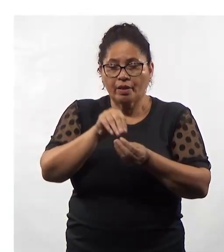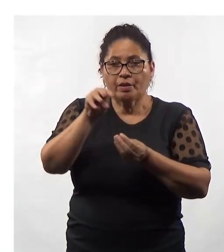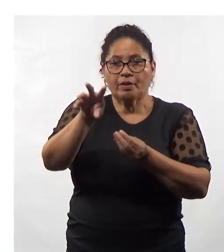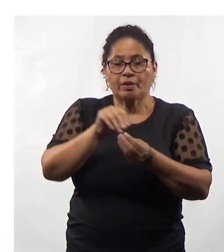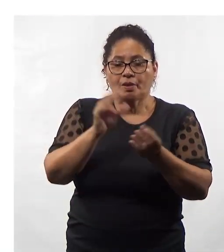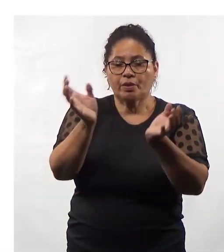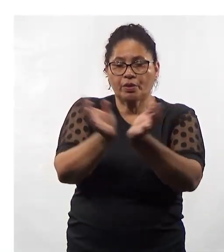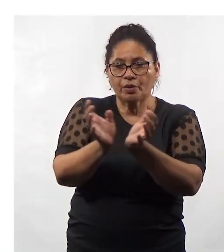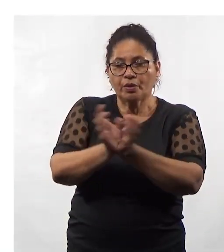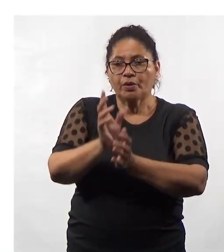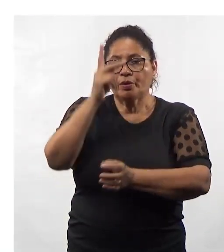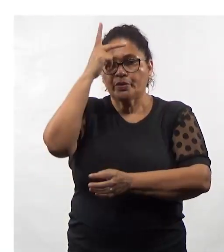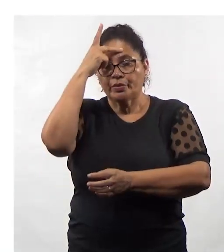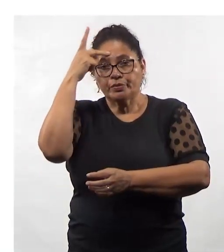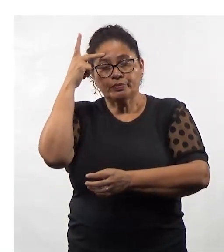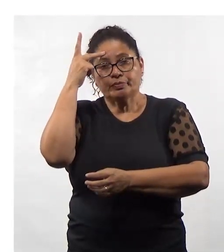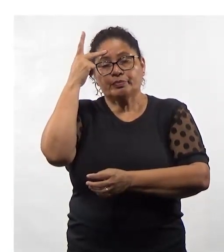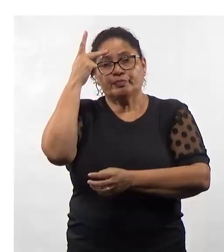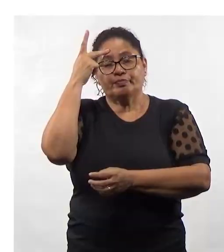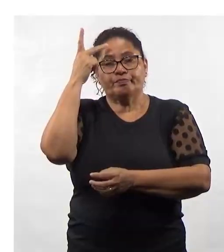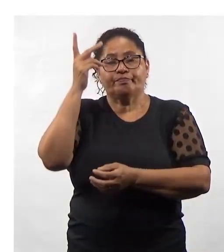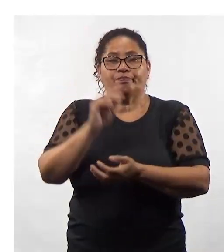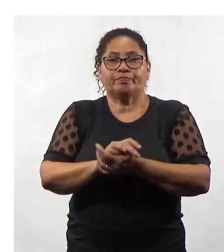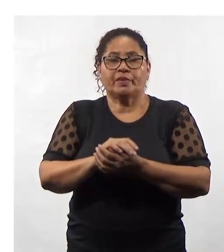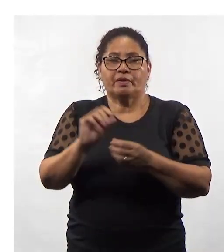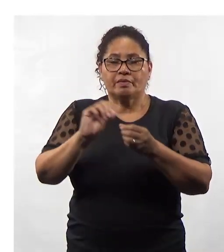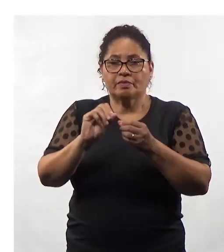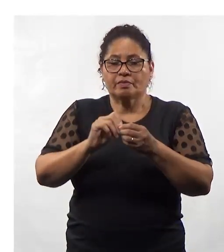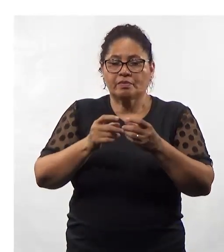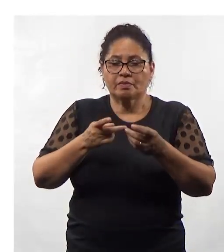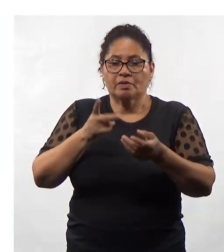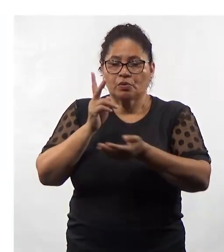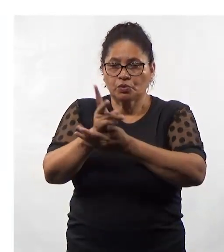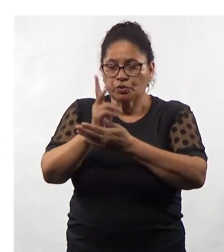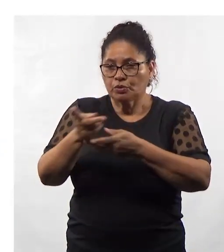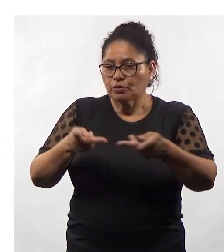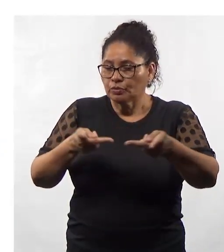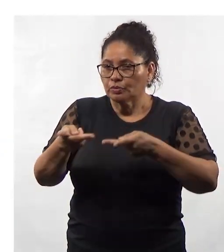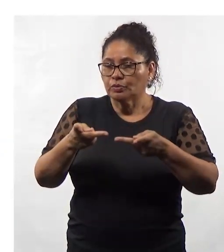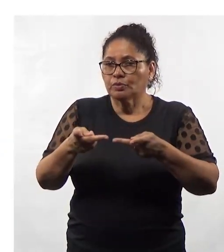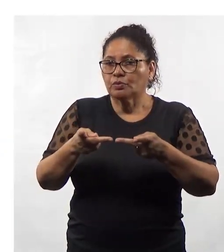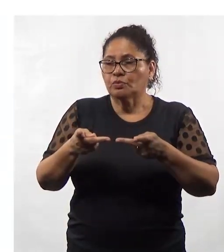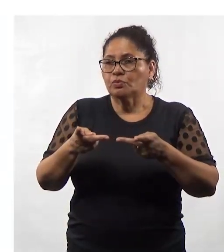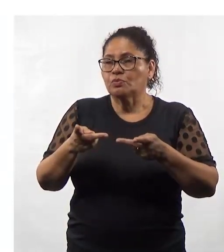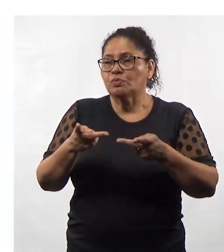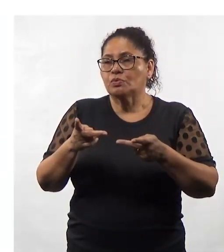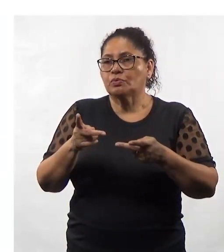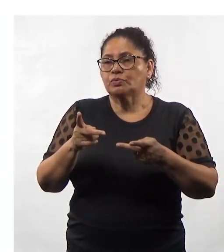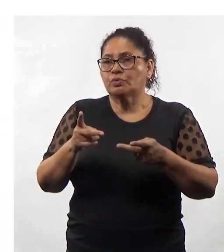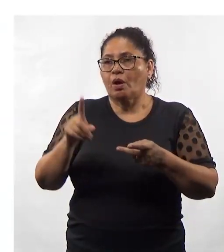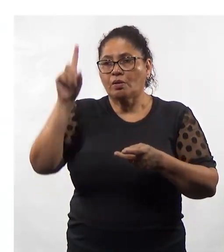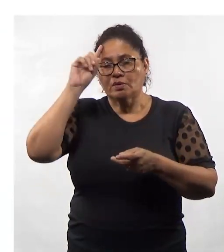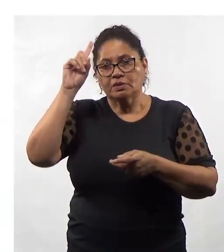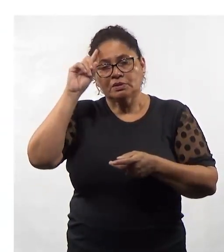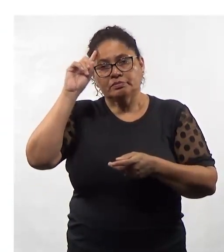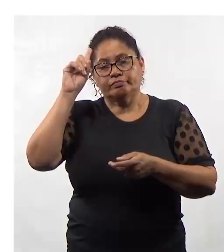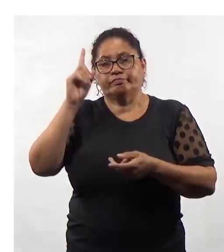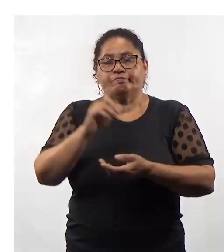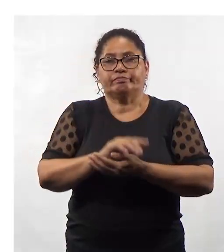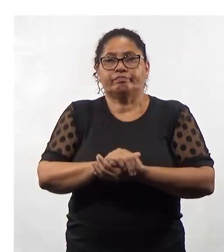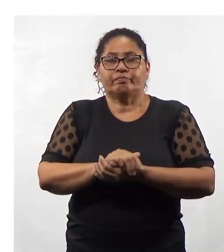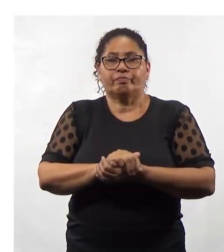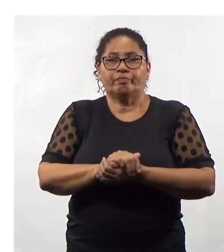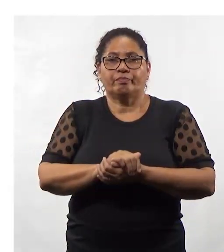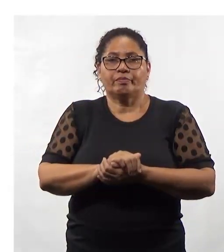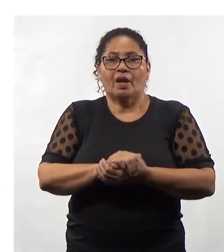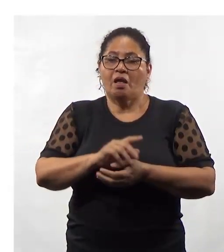outro vai tratar de equipe, de pessoas, né? Para poder tocar o projeto, e o outro vai tratar de tempo, né? De prazo para